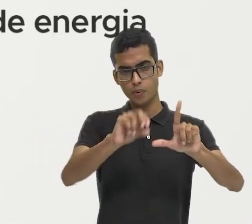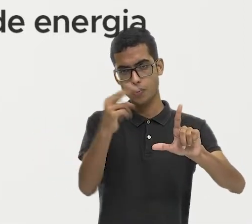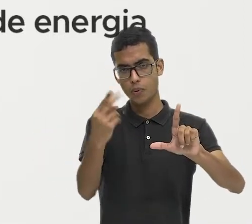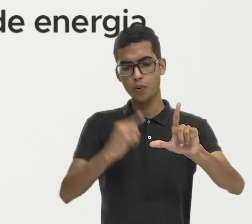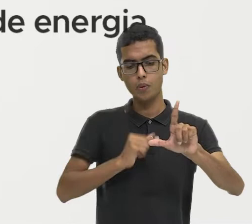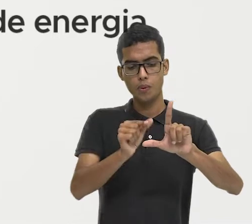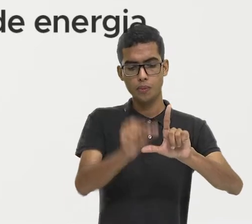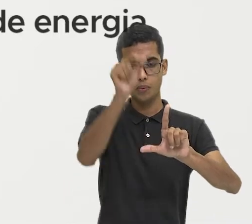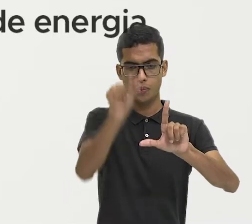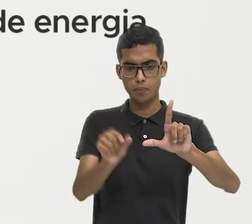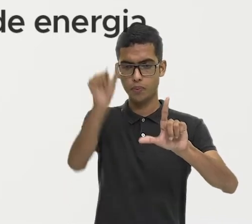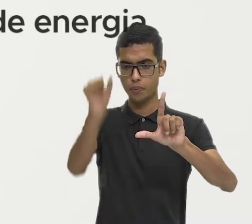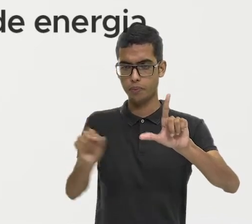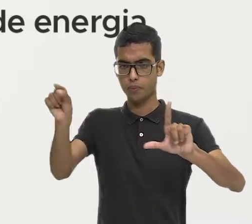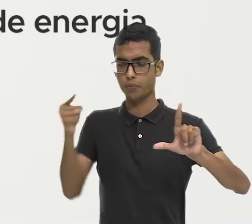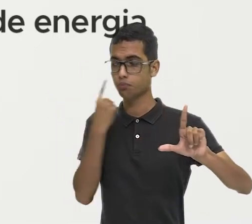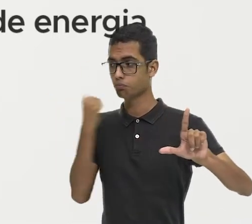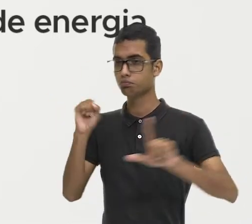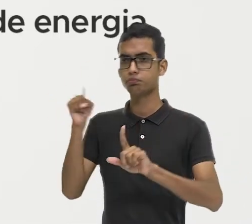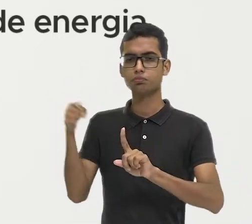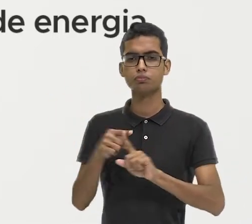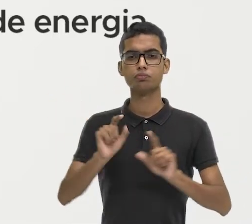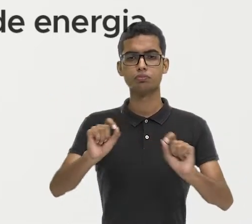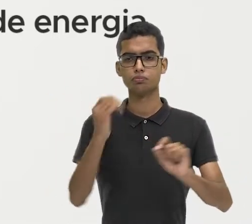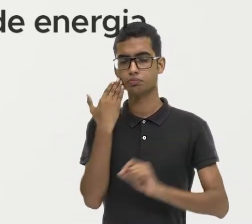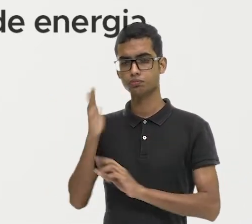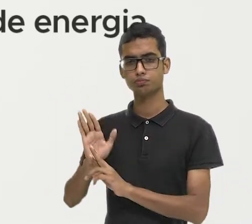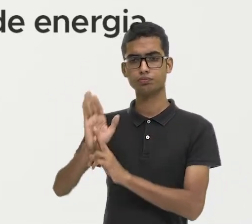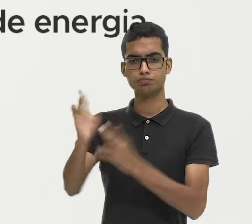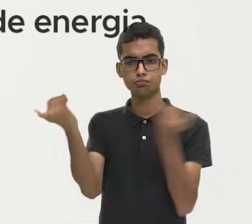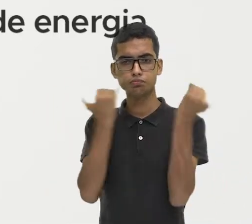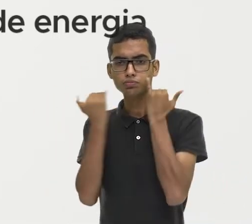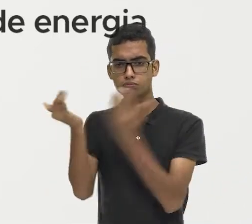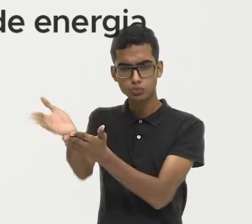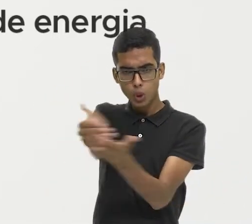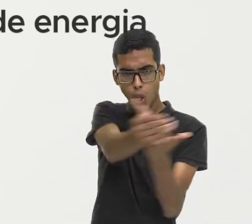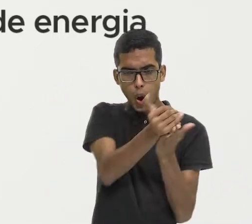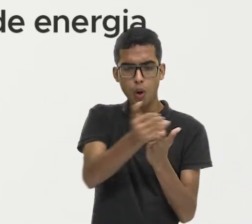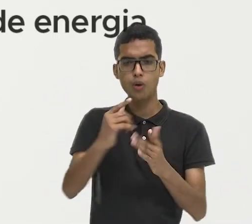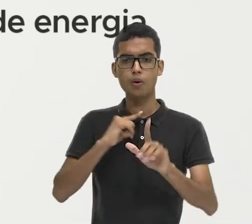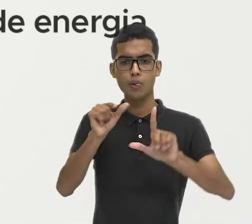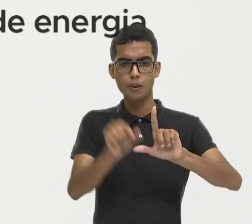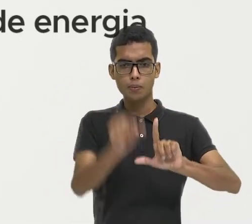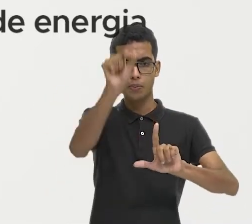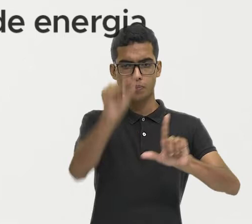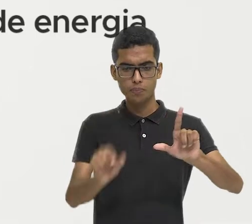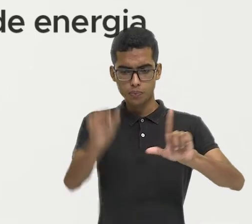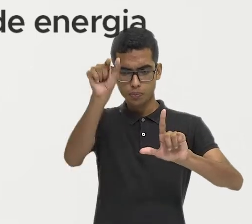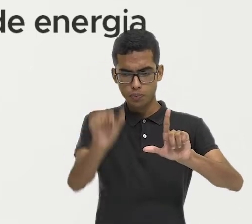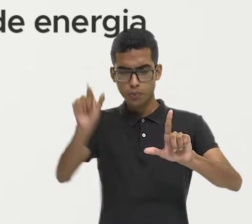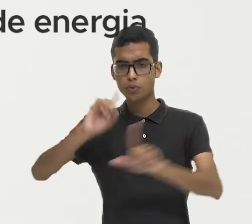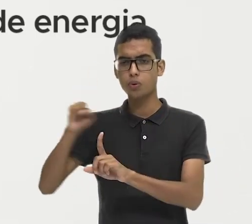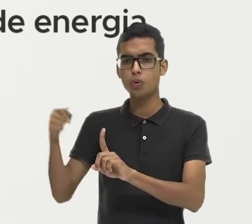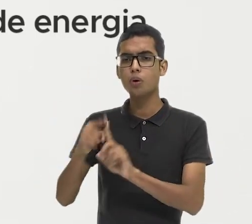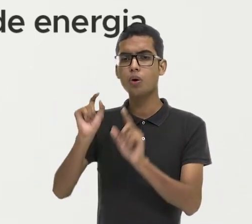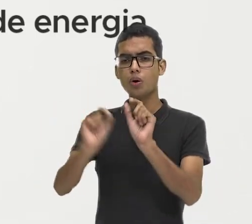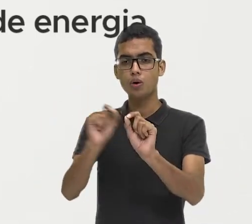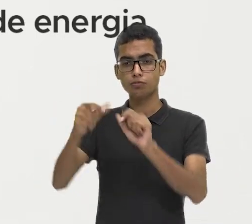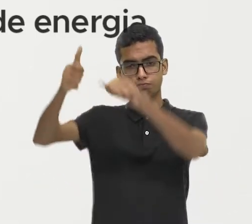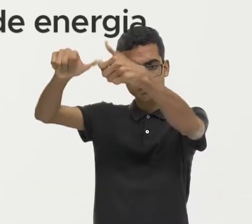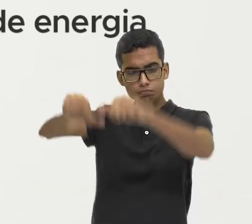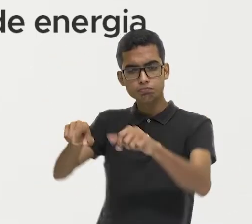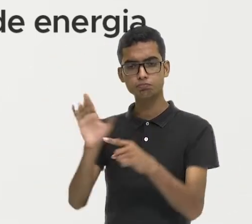barras verticais. Vamos lá. Objetivo: representar os dados através de retângulos com o intuito